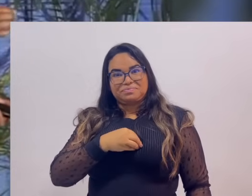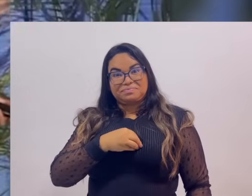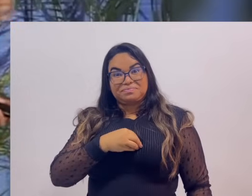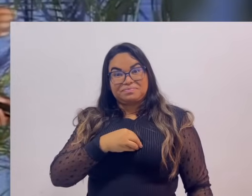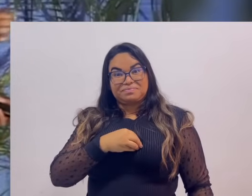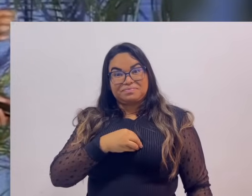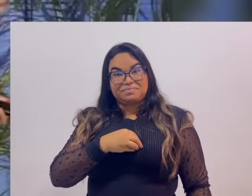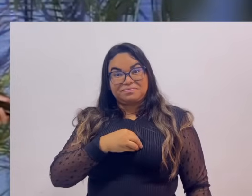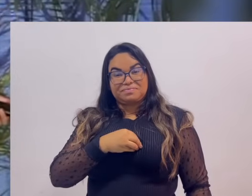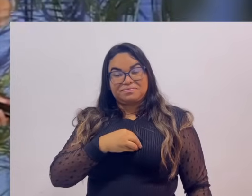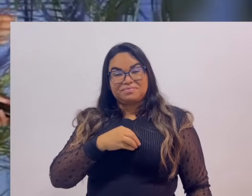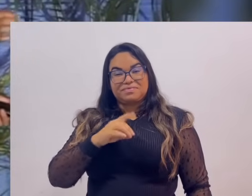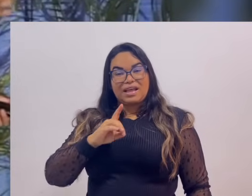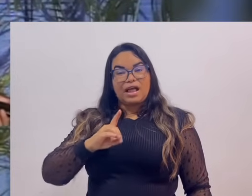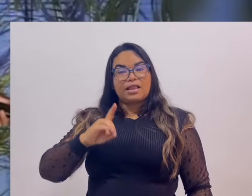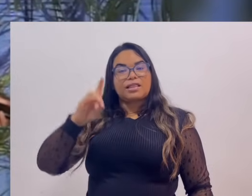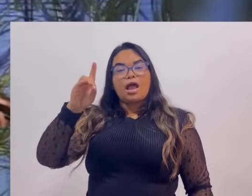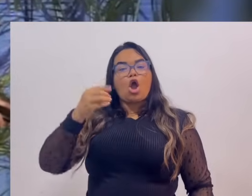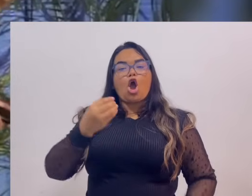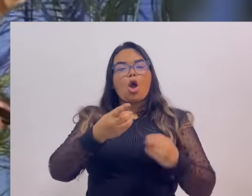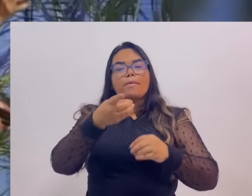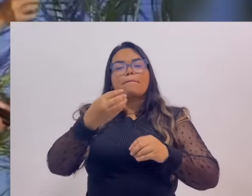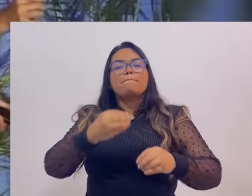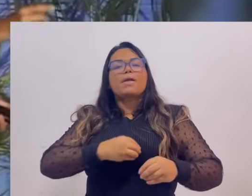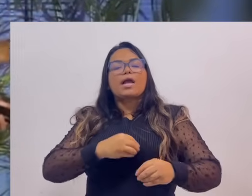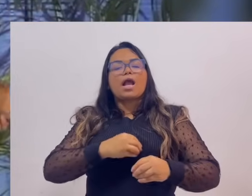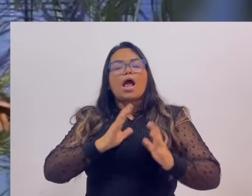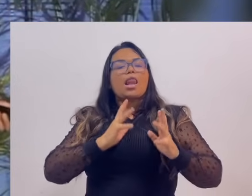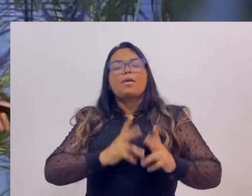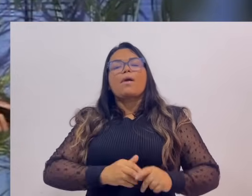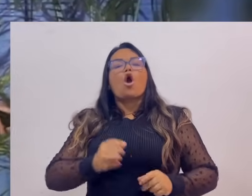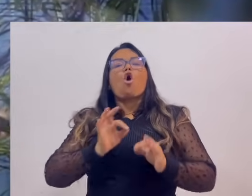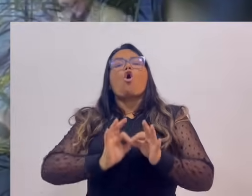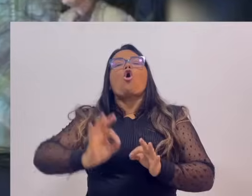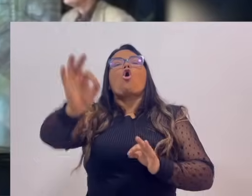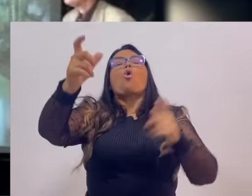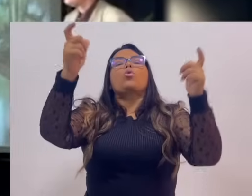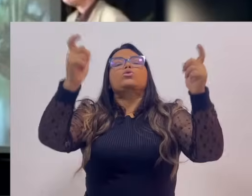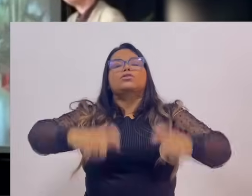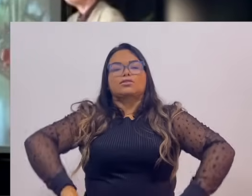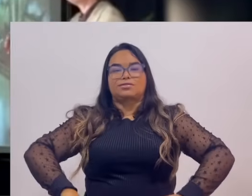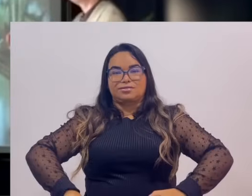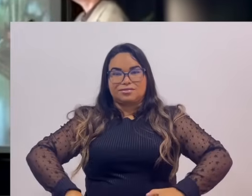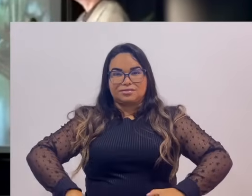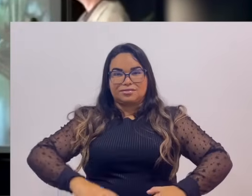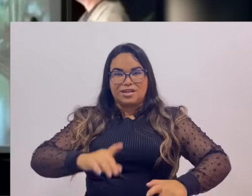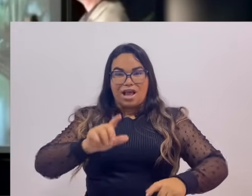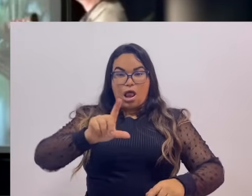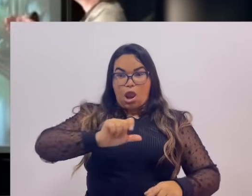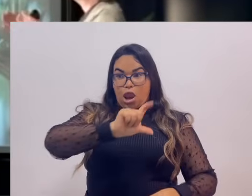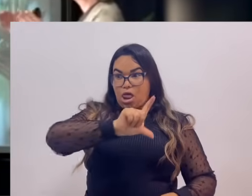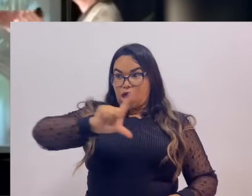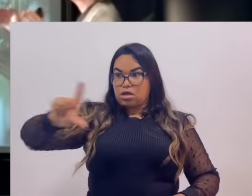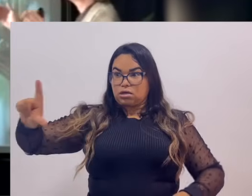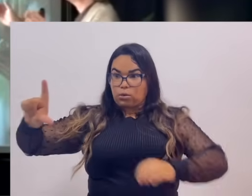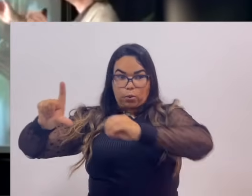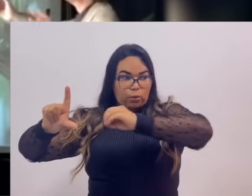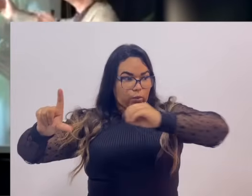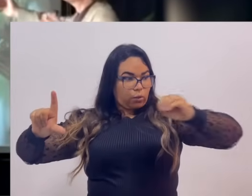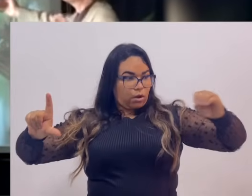mas como um indivíduo que nunca tivesse pecado a que distância Deus vai lançar os seus pecados?